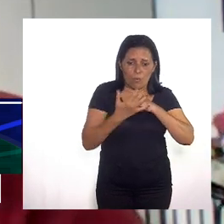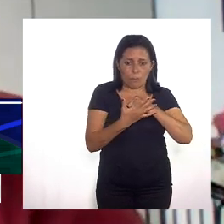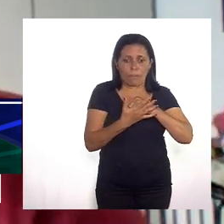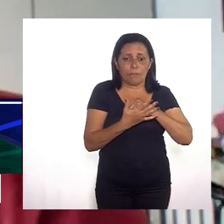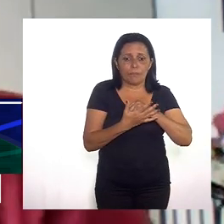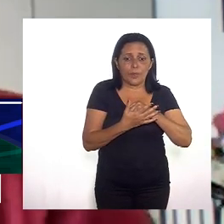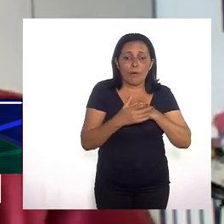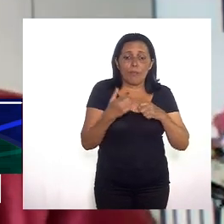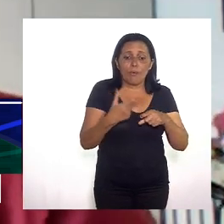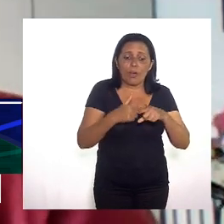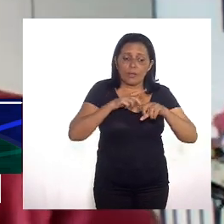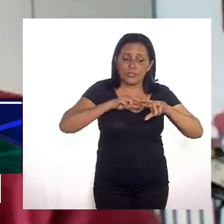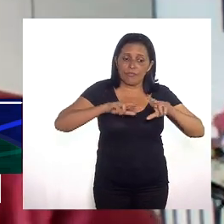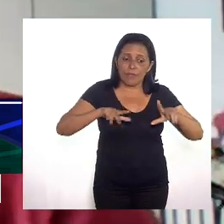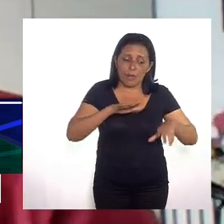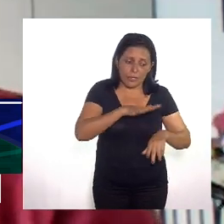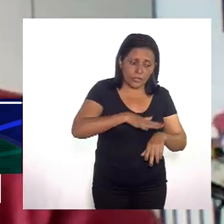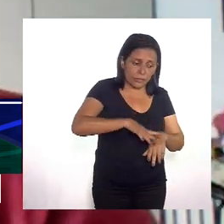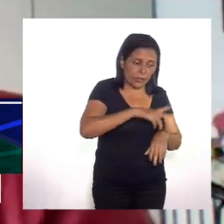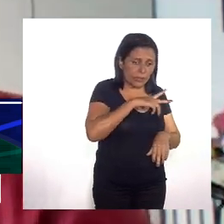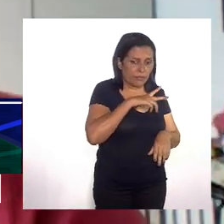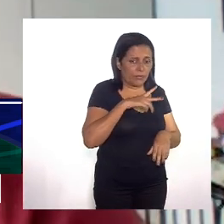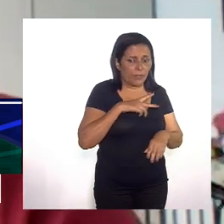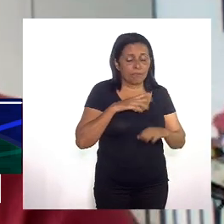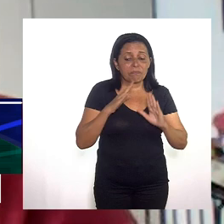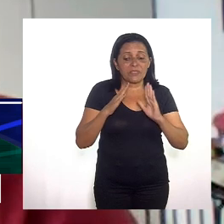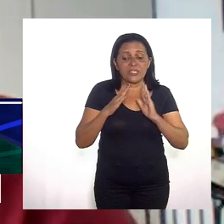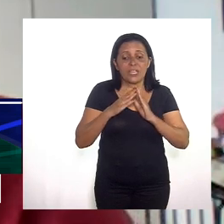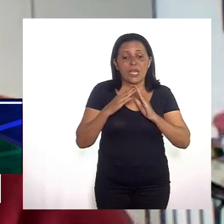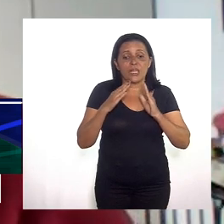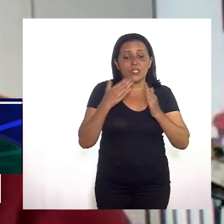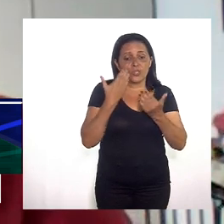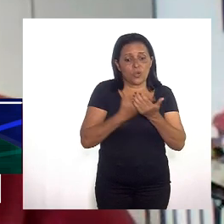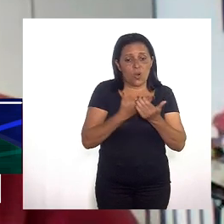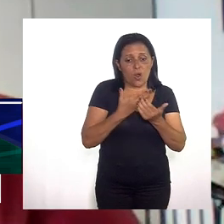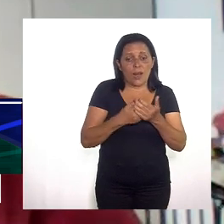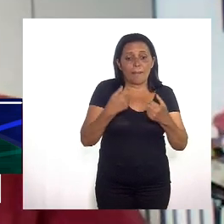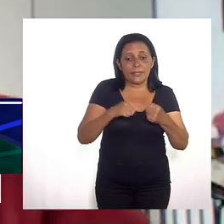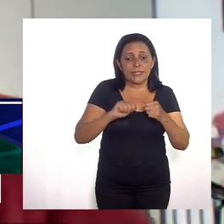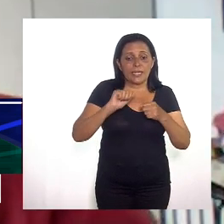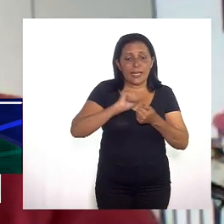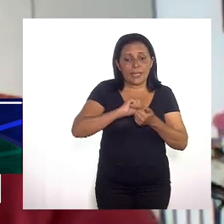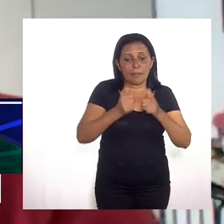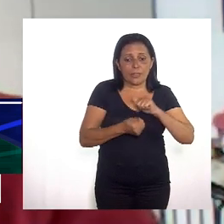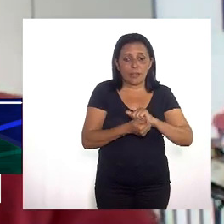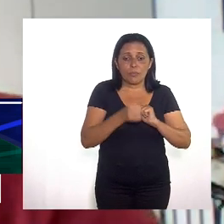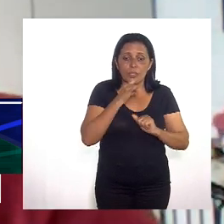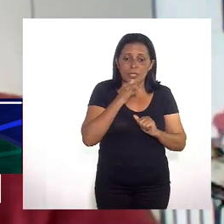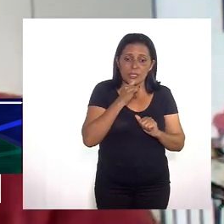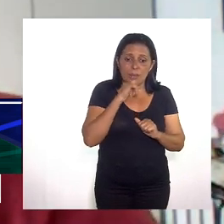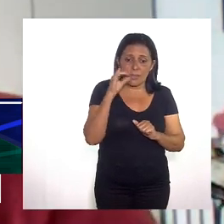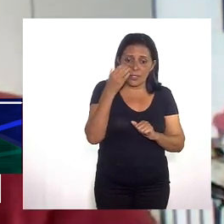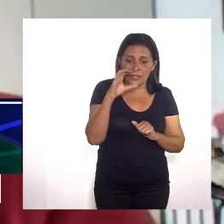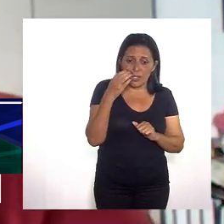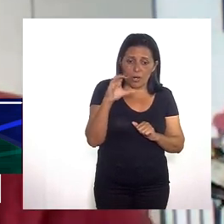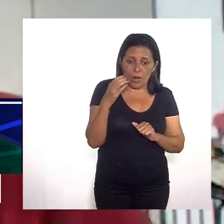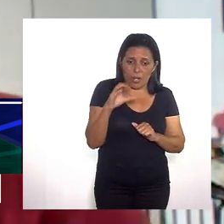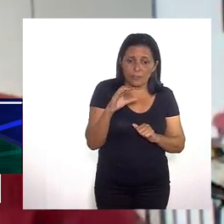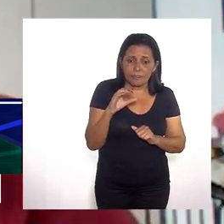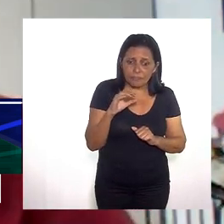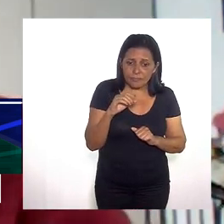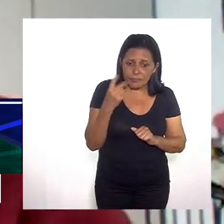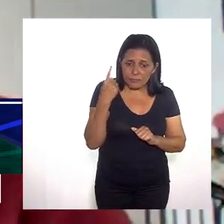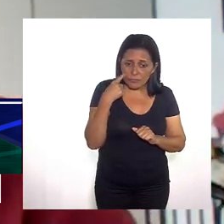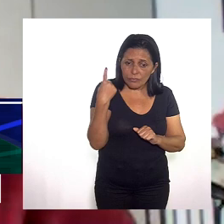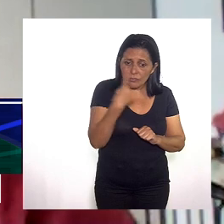privado, e sem que as escolas estejam sendo adaptadas. Eu pego um exemplo aqui do município de Niterói, onde a gente tem recebido relatos,